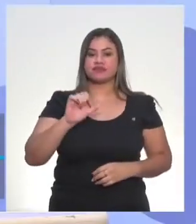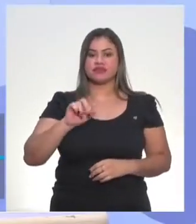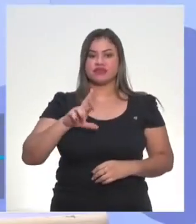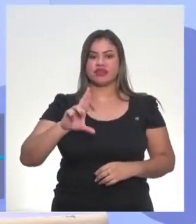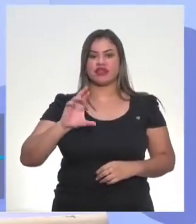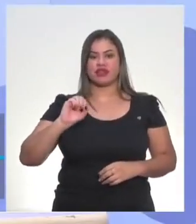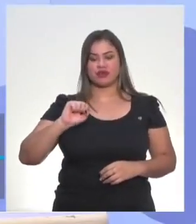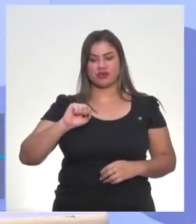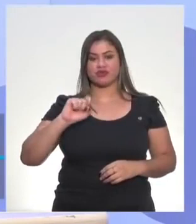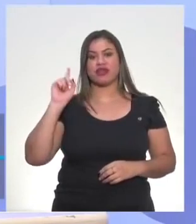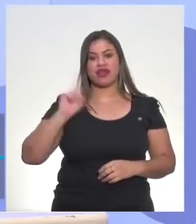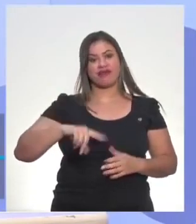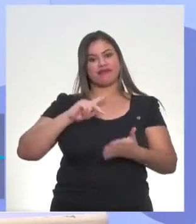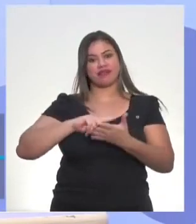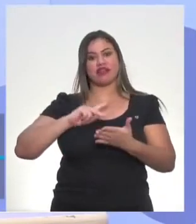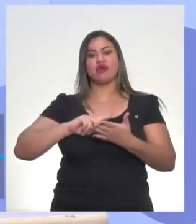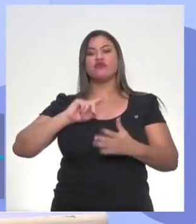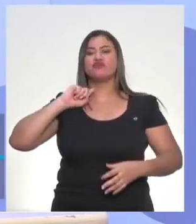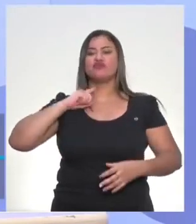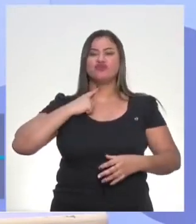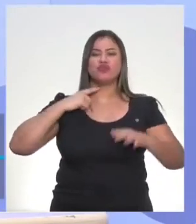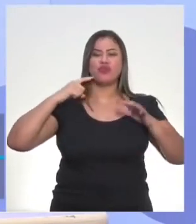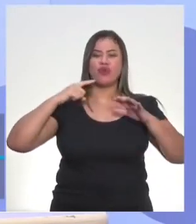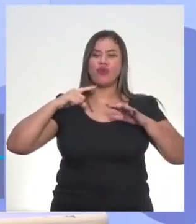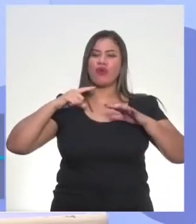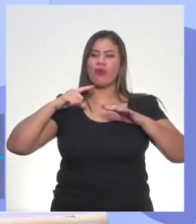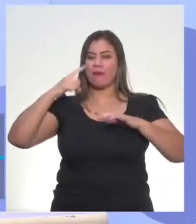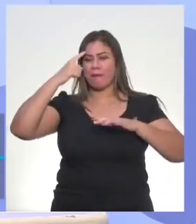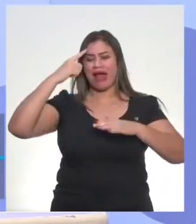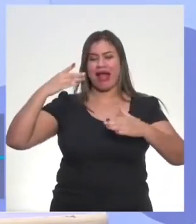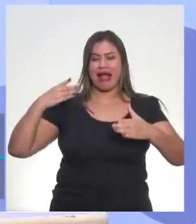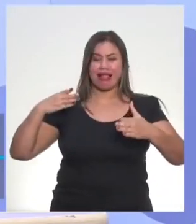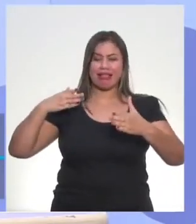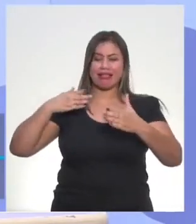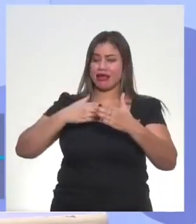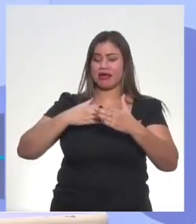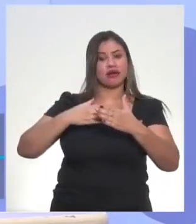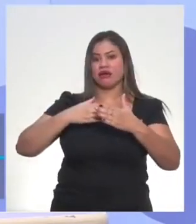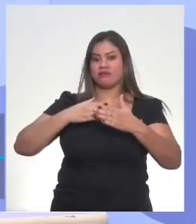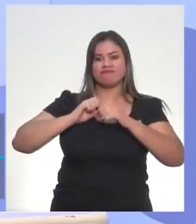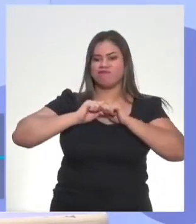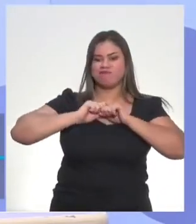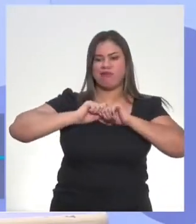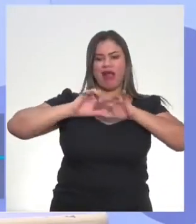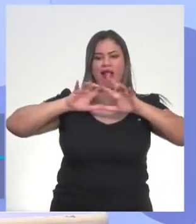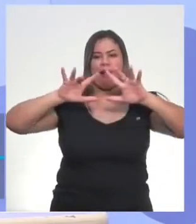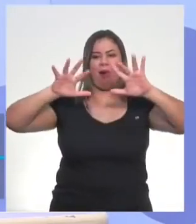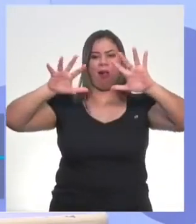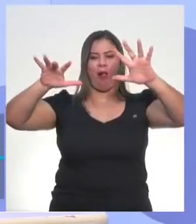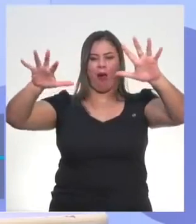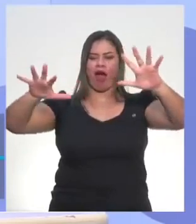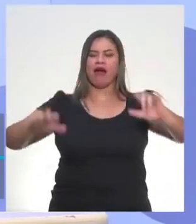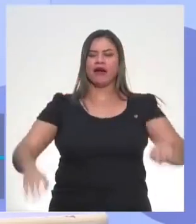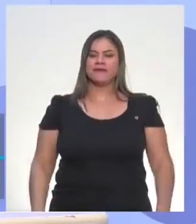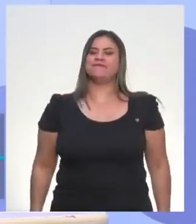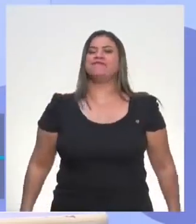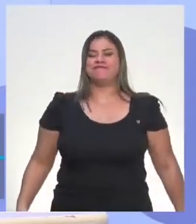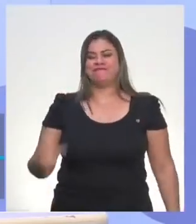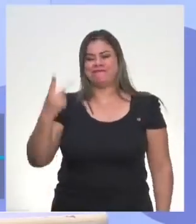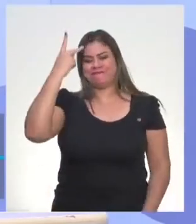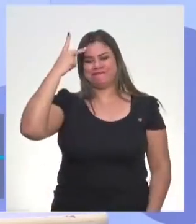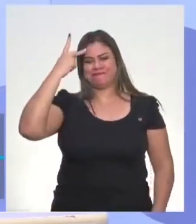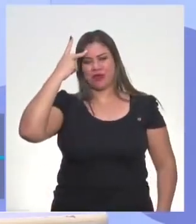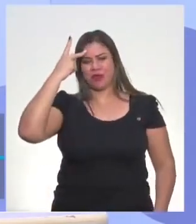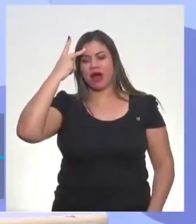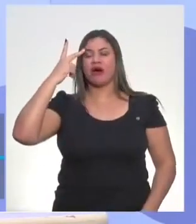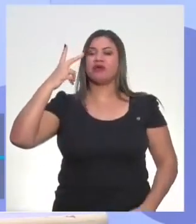Olha, e é verdade, né? Poluição não tem fronteiras. Os gases circulam, né? Olha, Exatamente. a cidade de São Paulo está poluída,